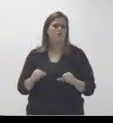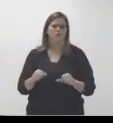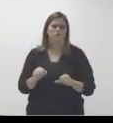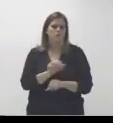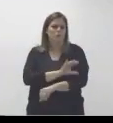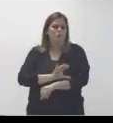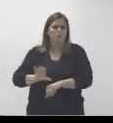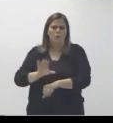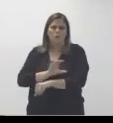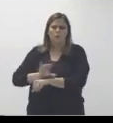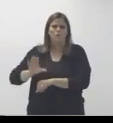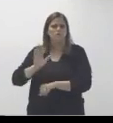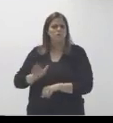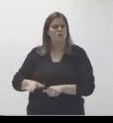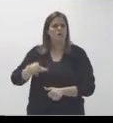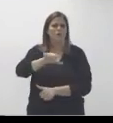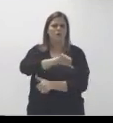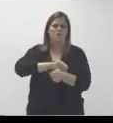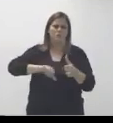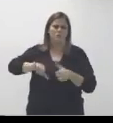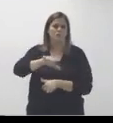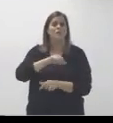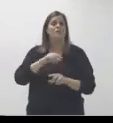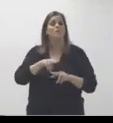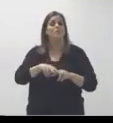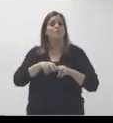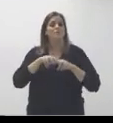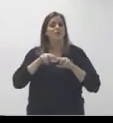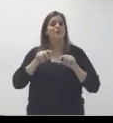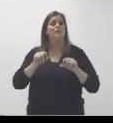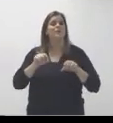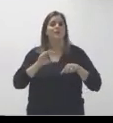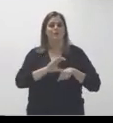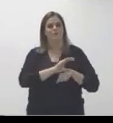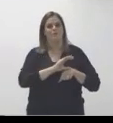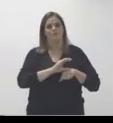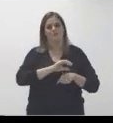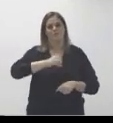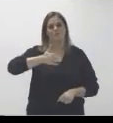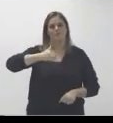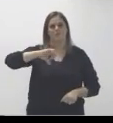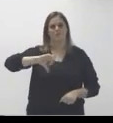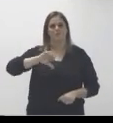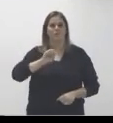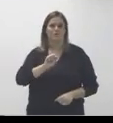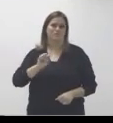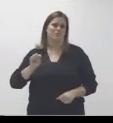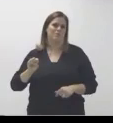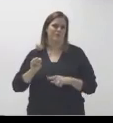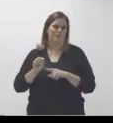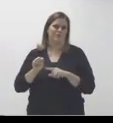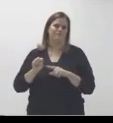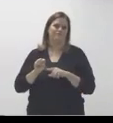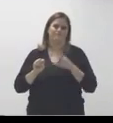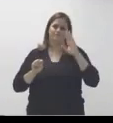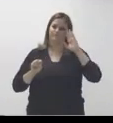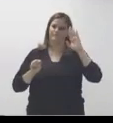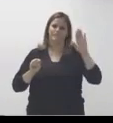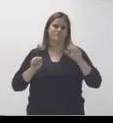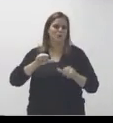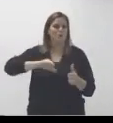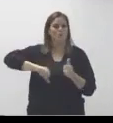da grande reforma inaugurada pela constituição de 1988 no plano interno e por vários